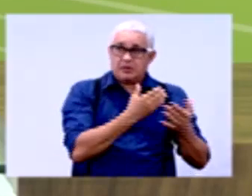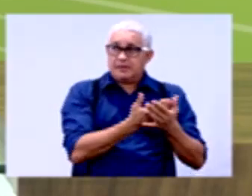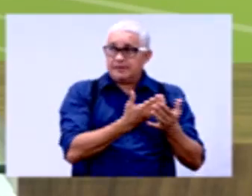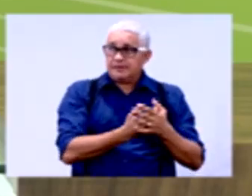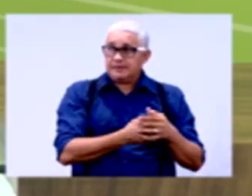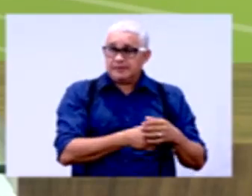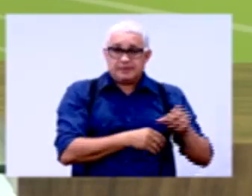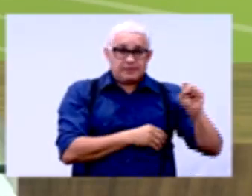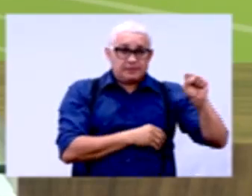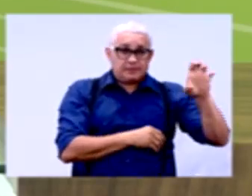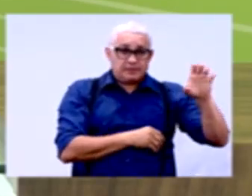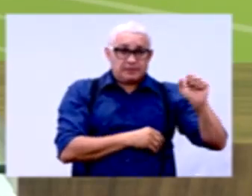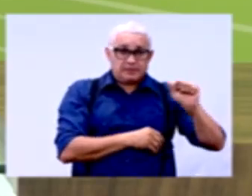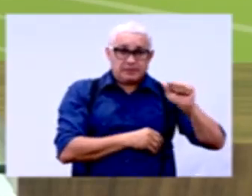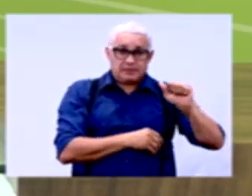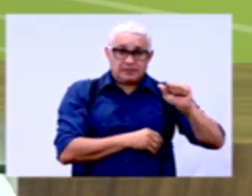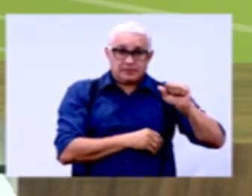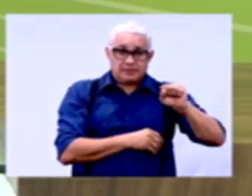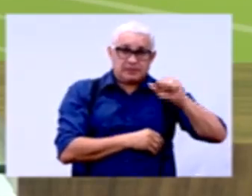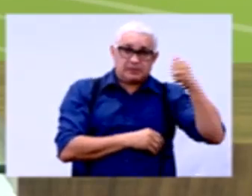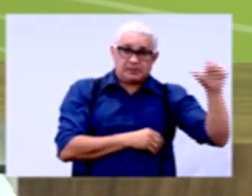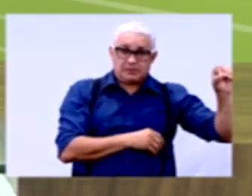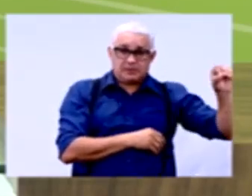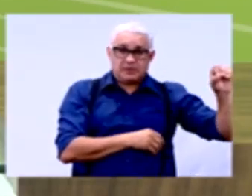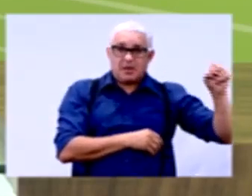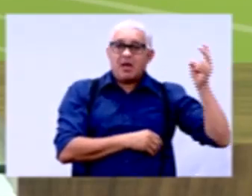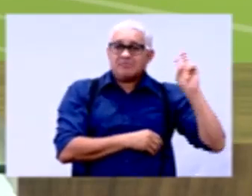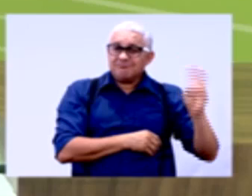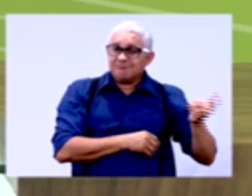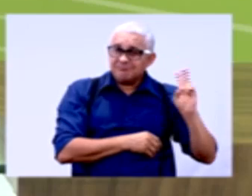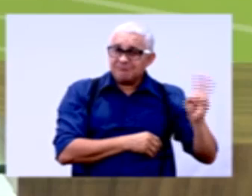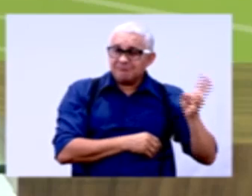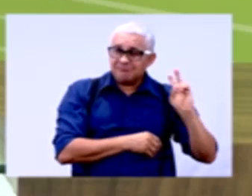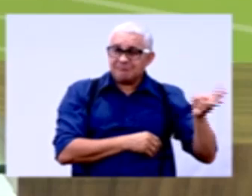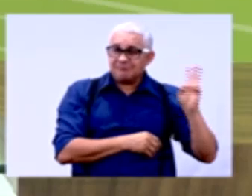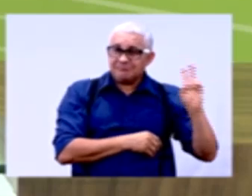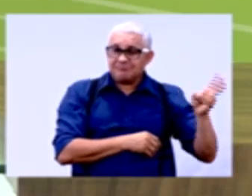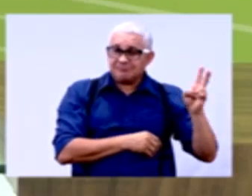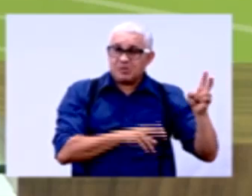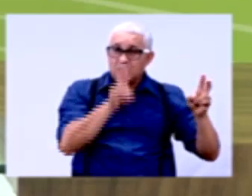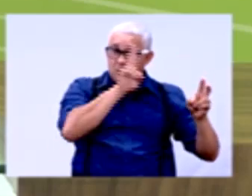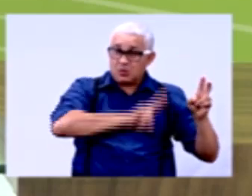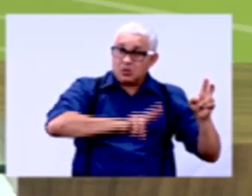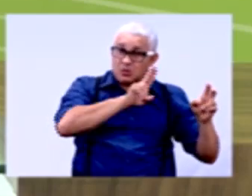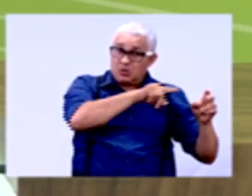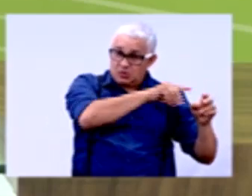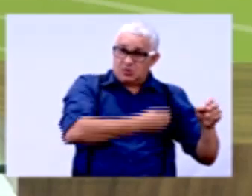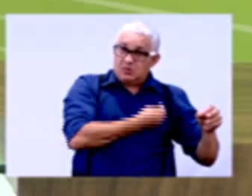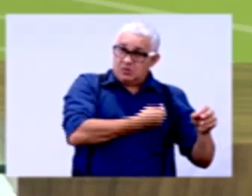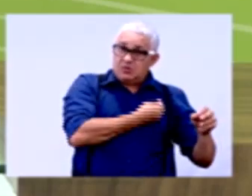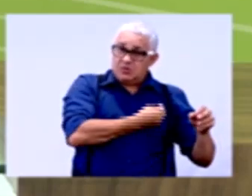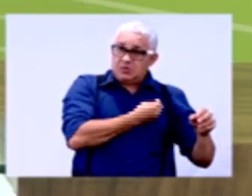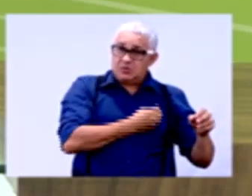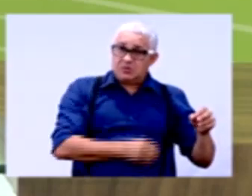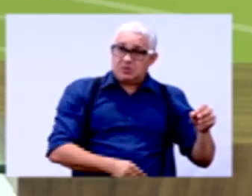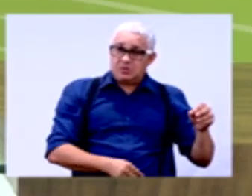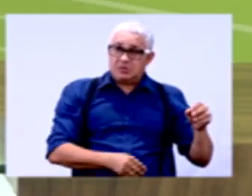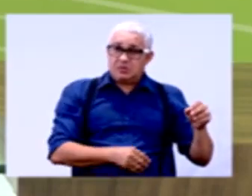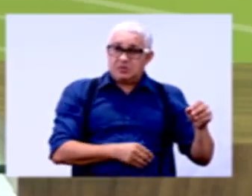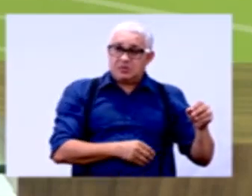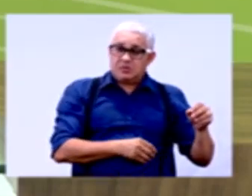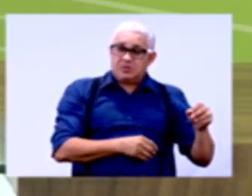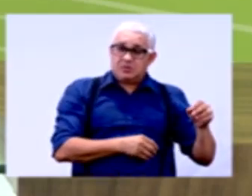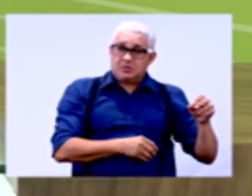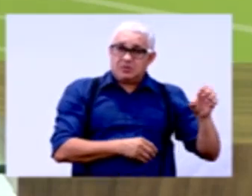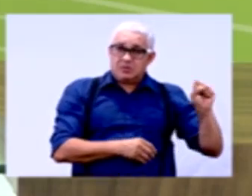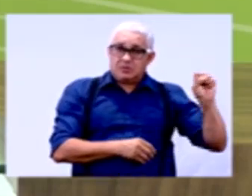a seção ela permanece enquanto o usuário está ativo, acessando a